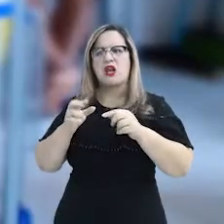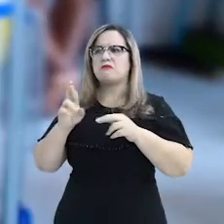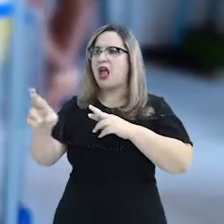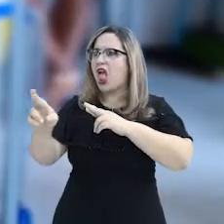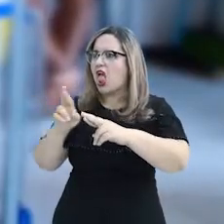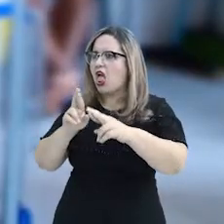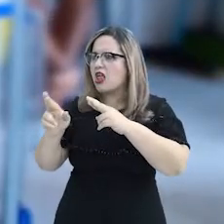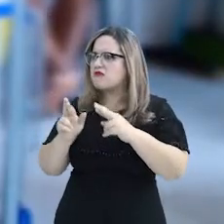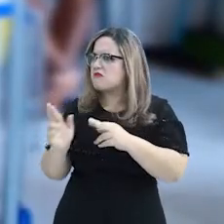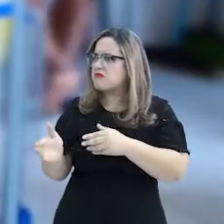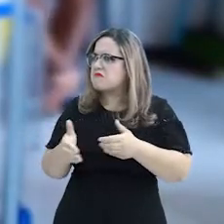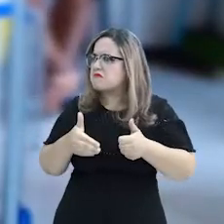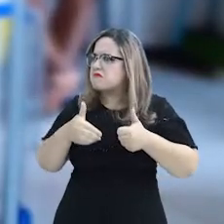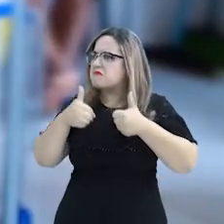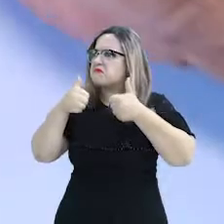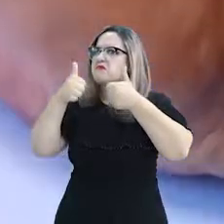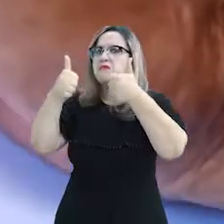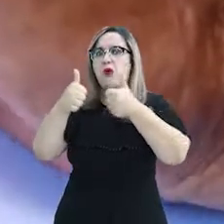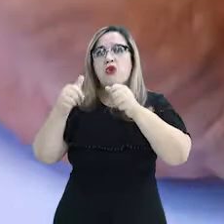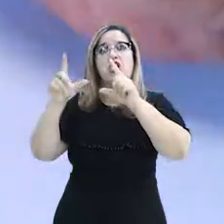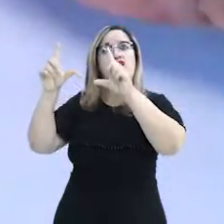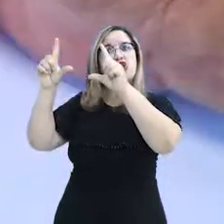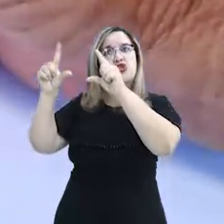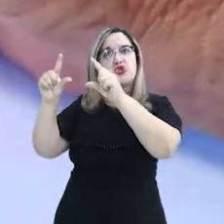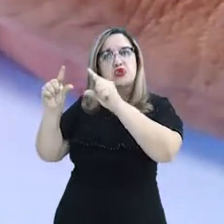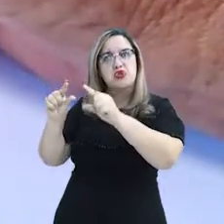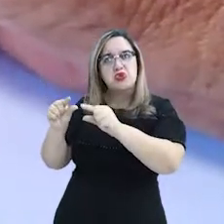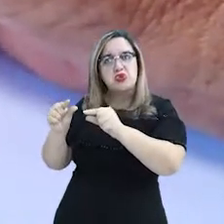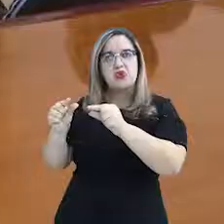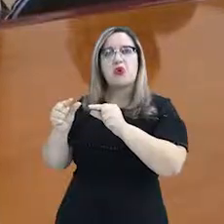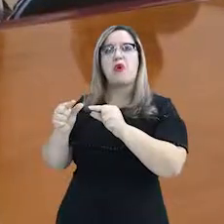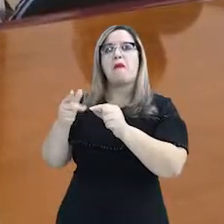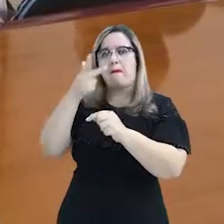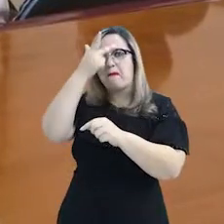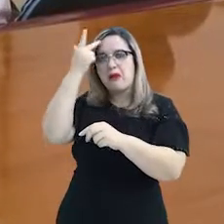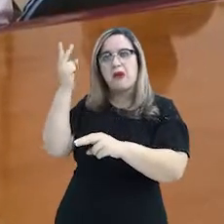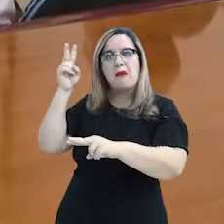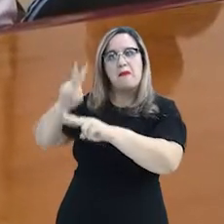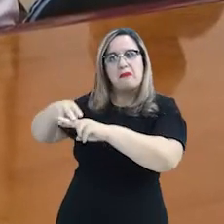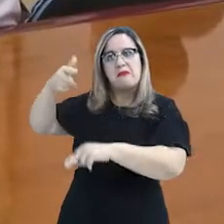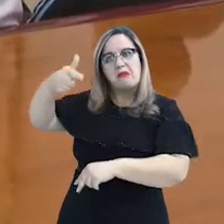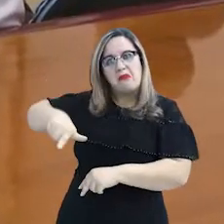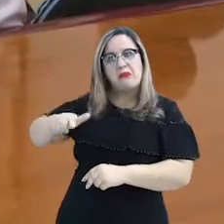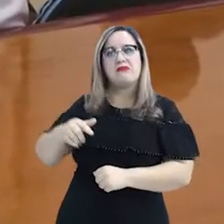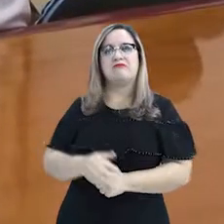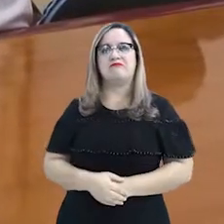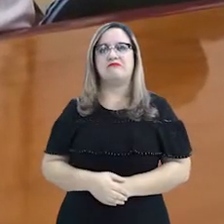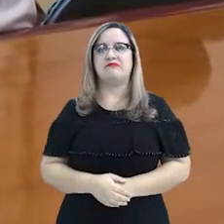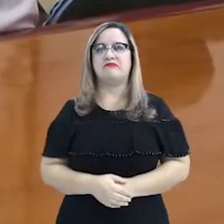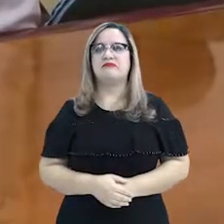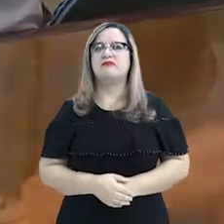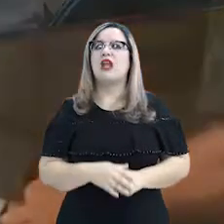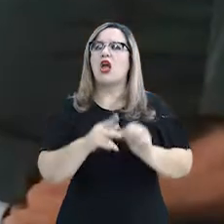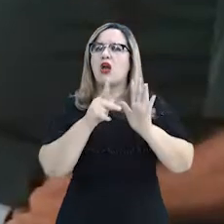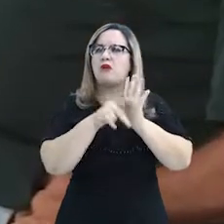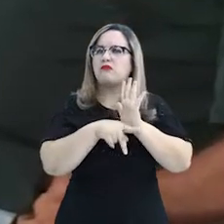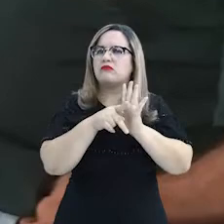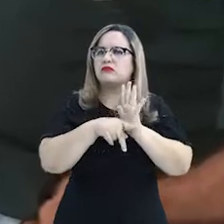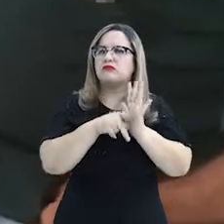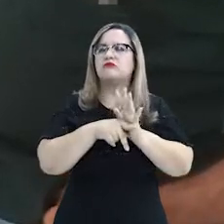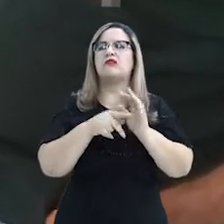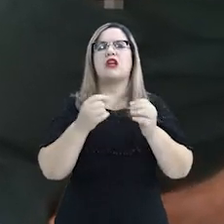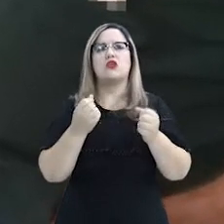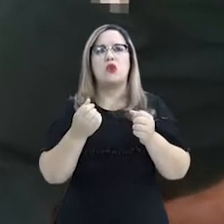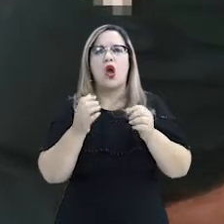resultados concretos na redução no número de regressos. O projeto Semeando Sonhos é um deles, por meio